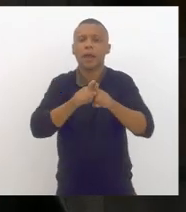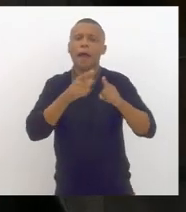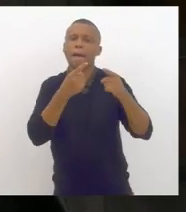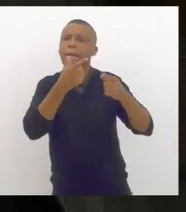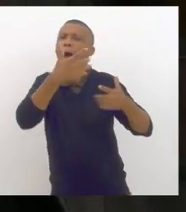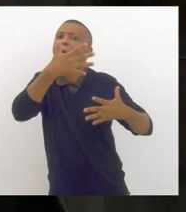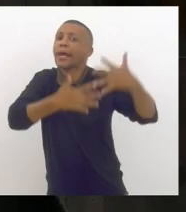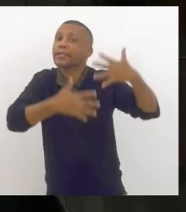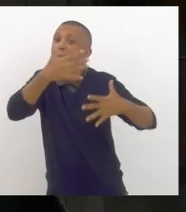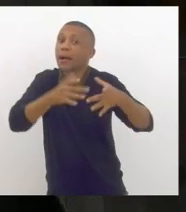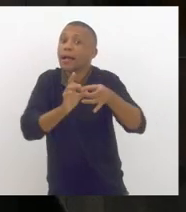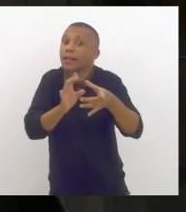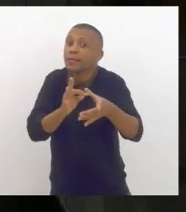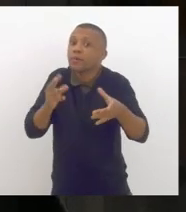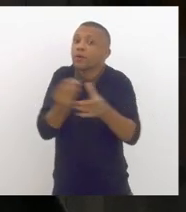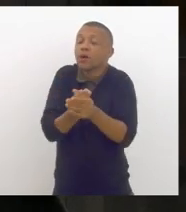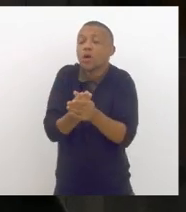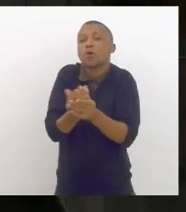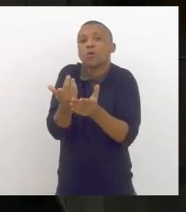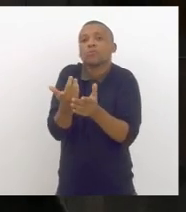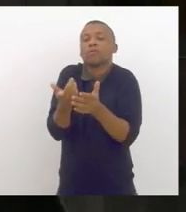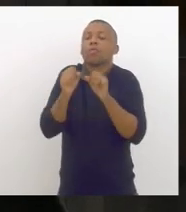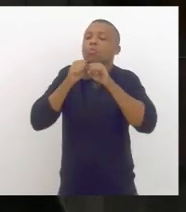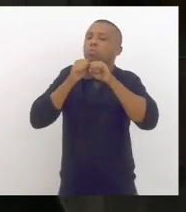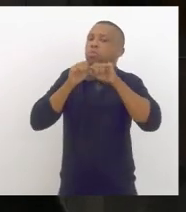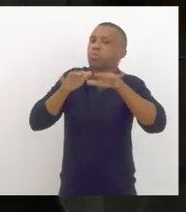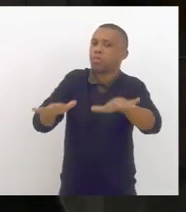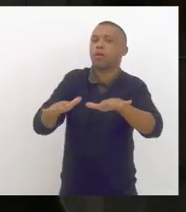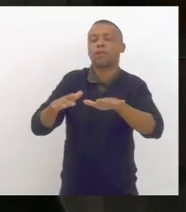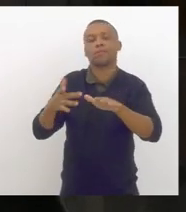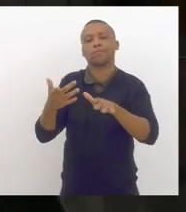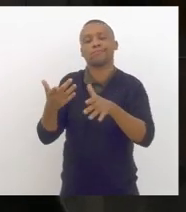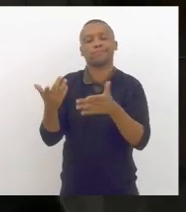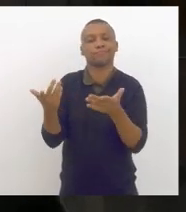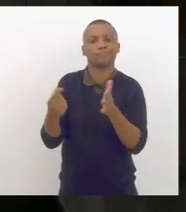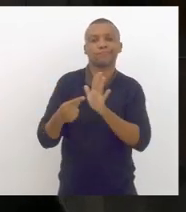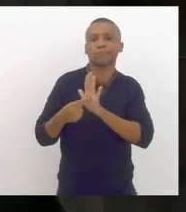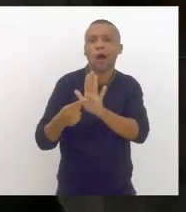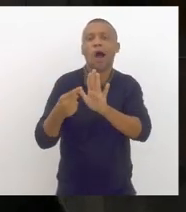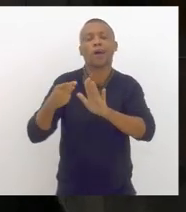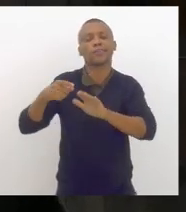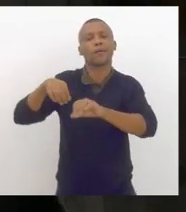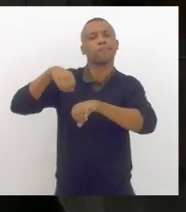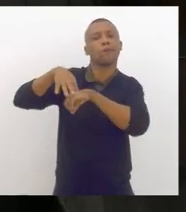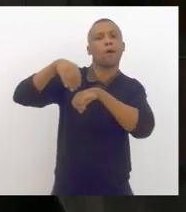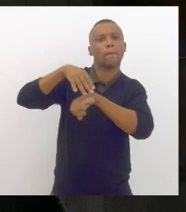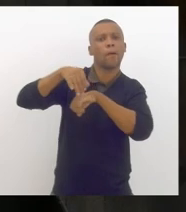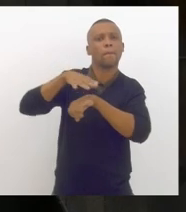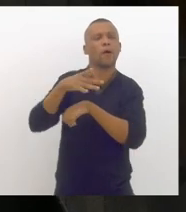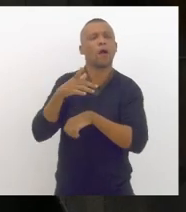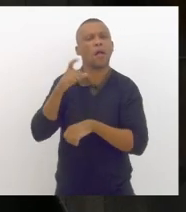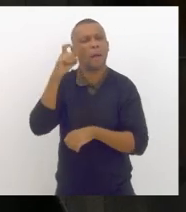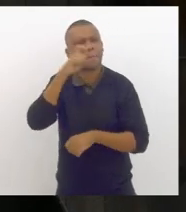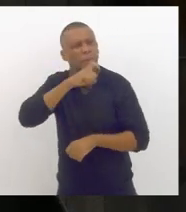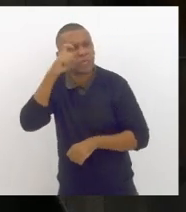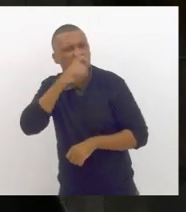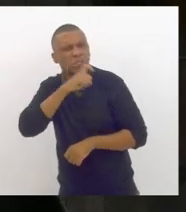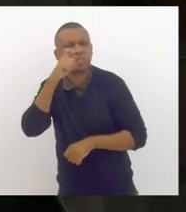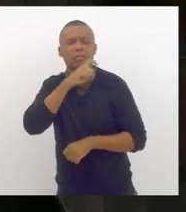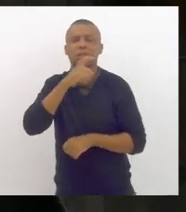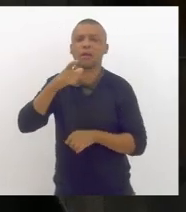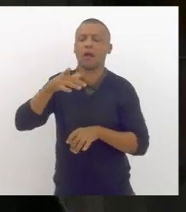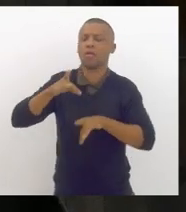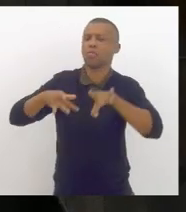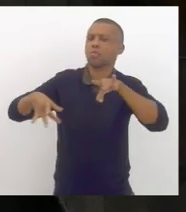democracia quando circulam com desenvoltura informações que são improcedentes infundados mentiras